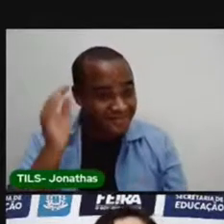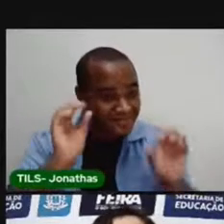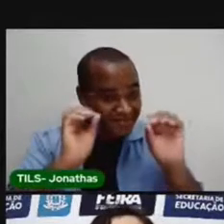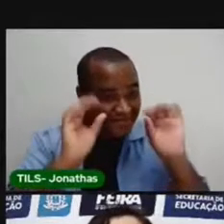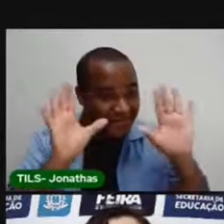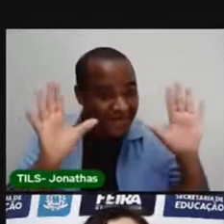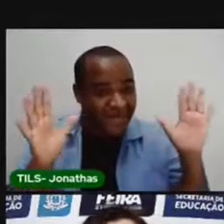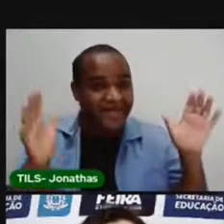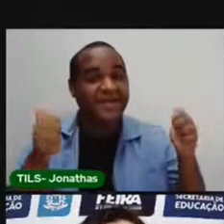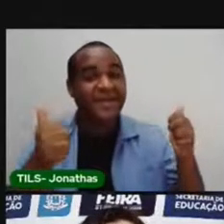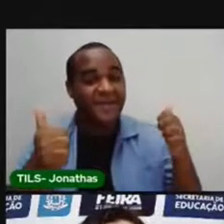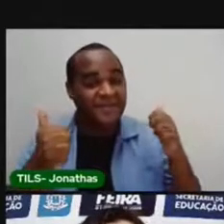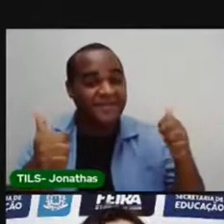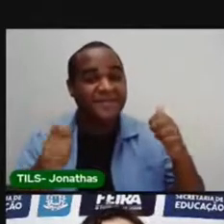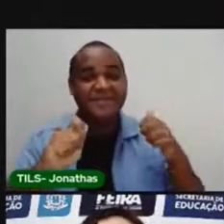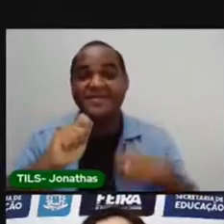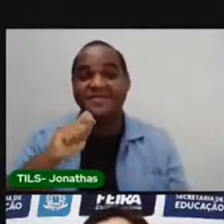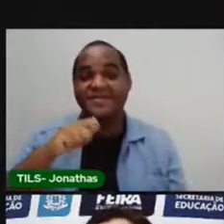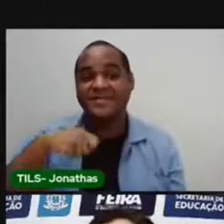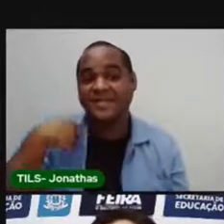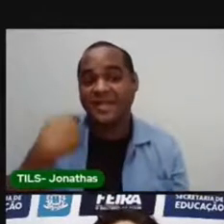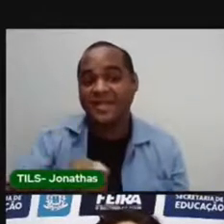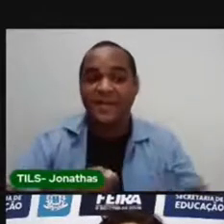Descobriram, né? Muito bem!